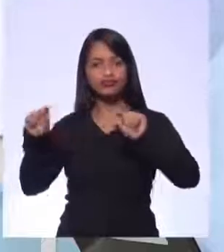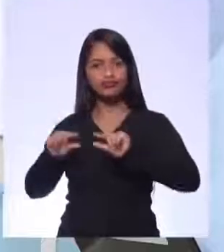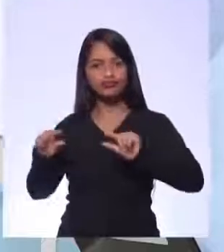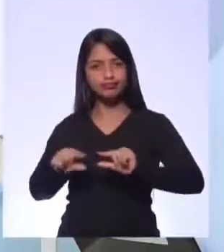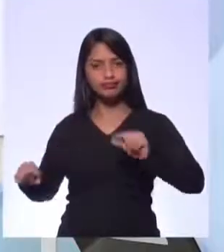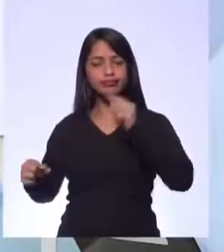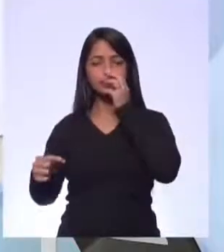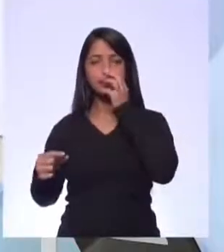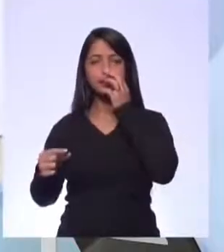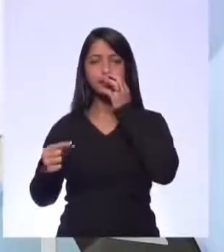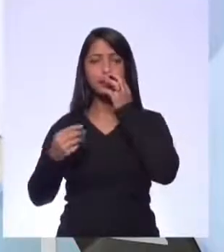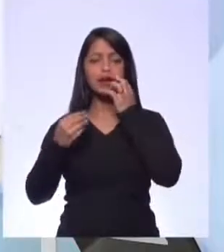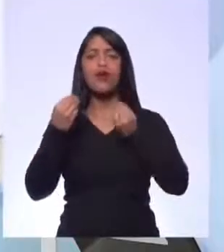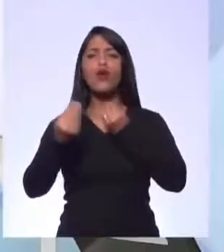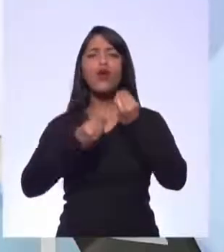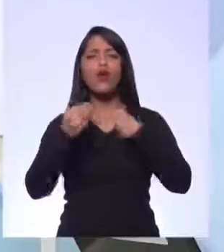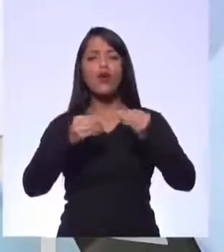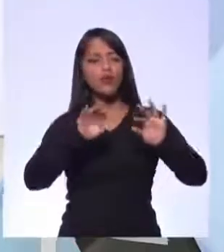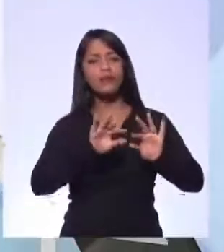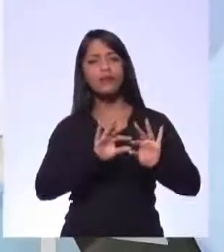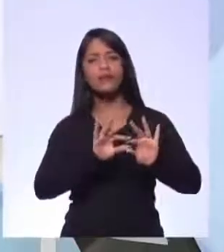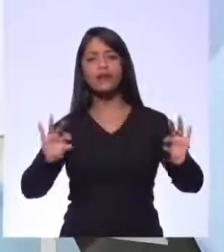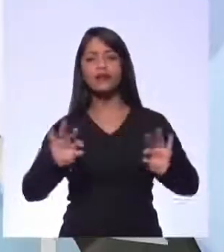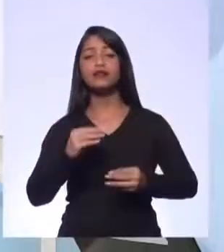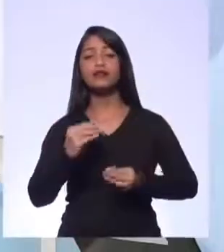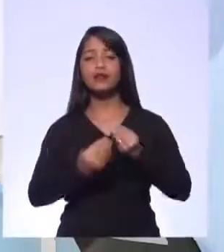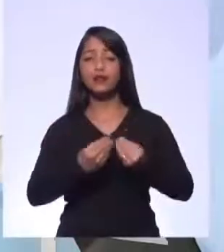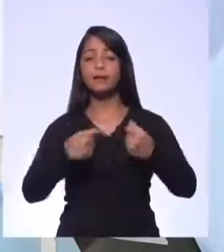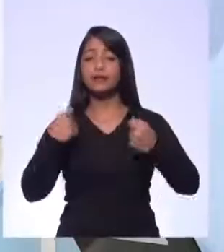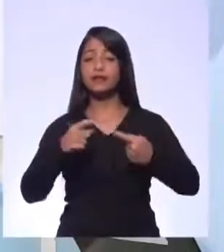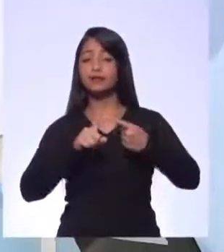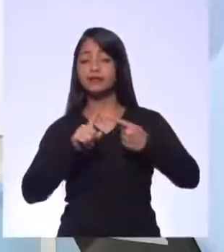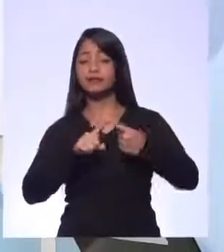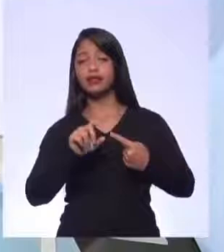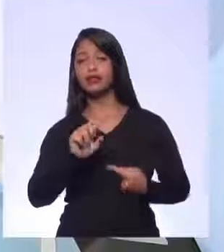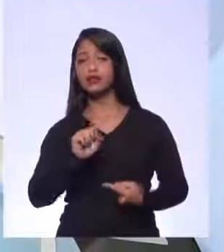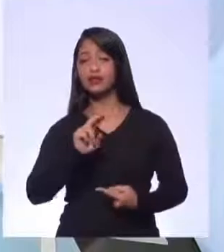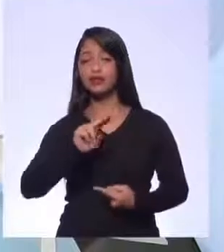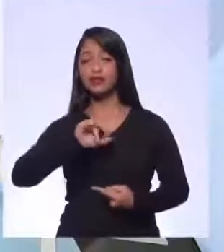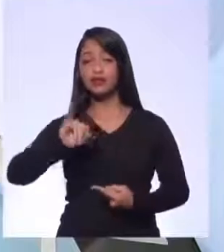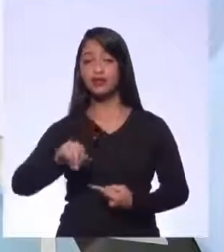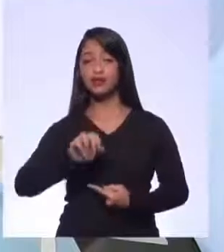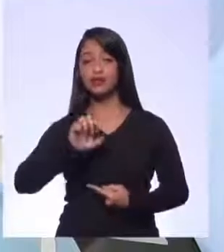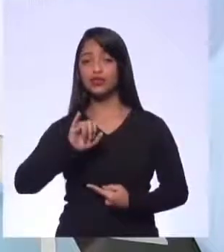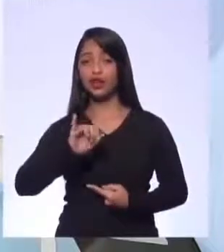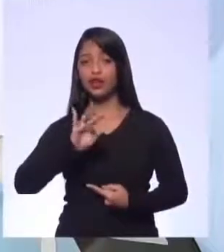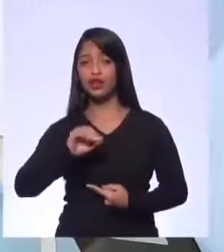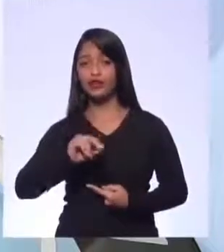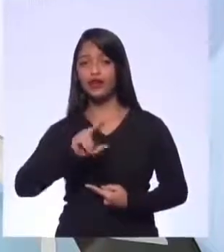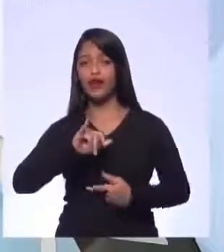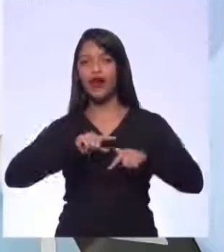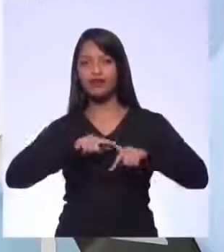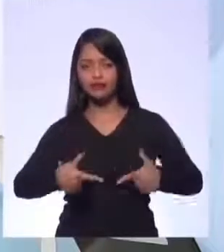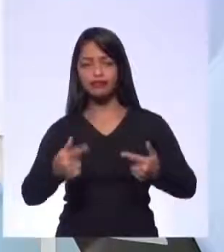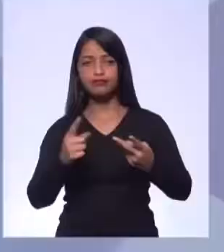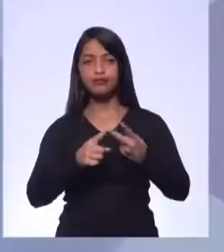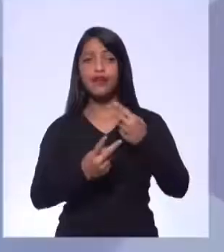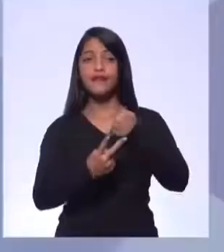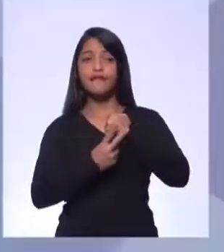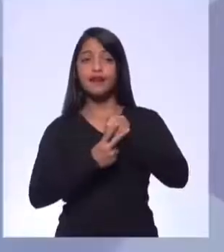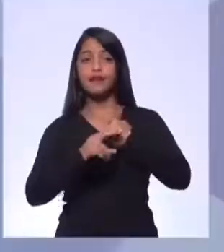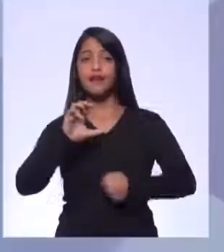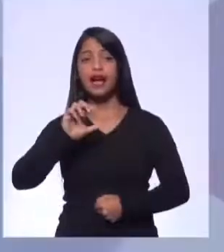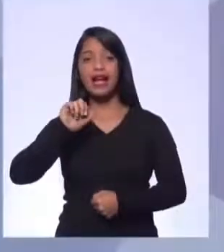uso a frase? A gente precisa de um sujeito que vai praticar a ação. O verbo can é igual para todos, ó, gente,